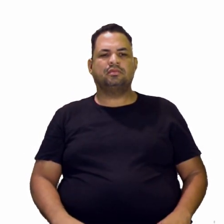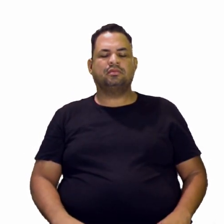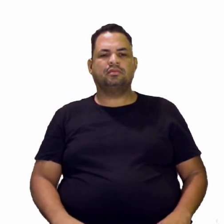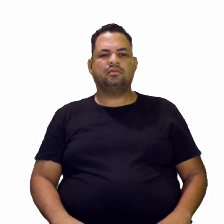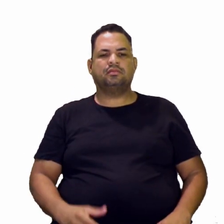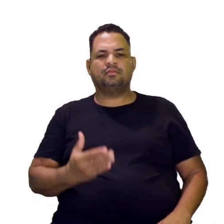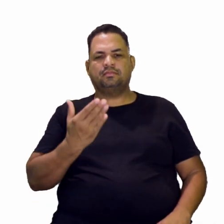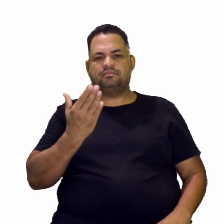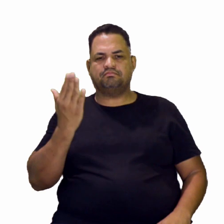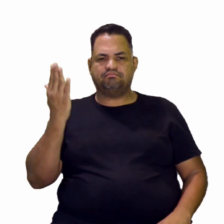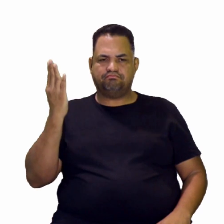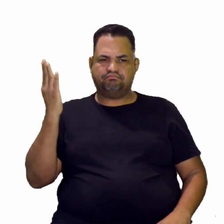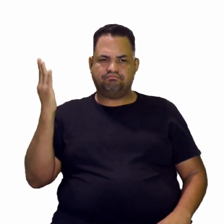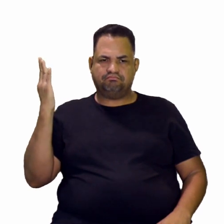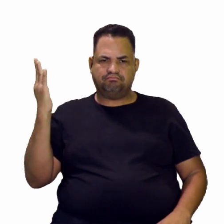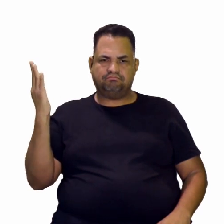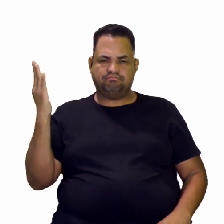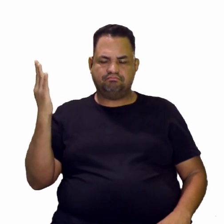Phalacrocarix, né?